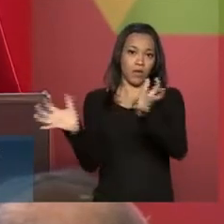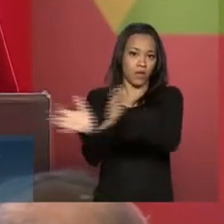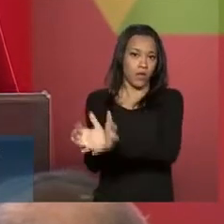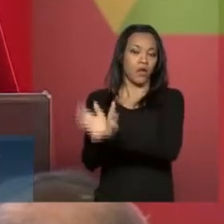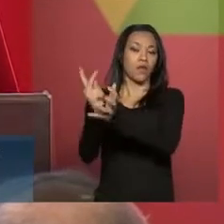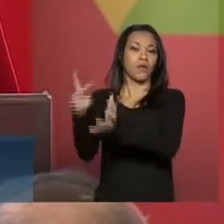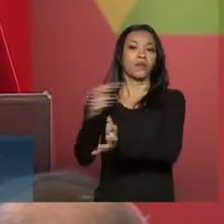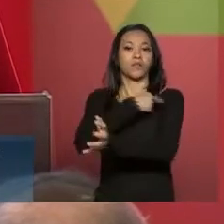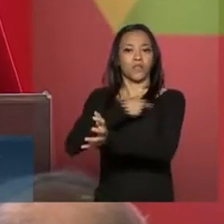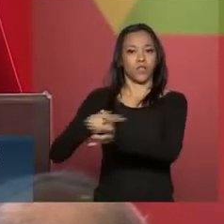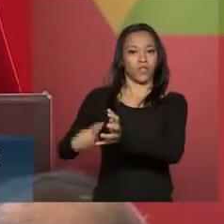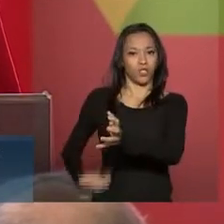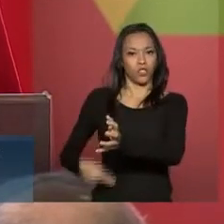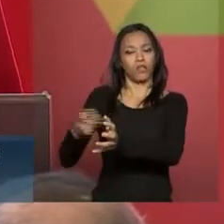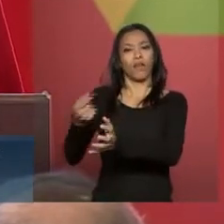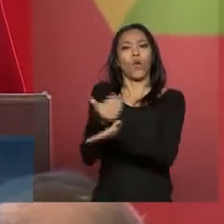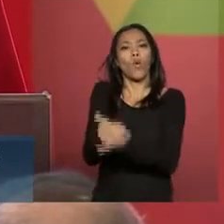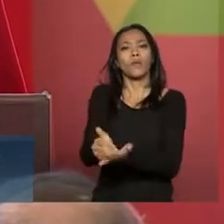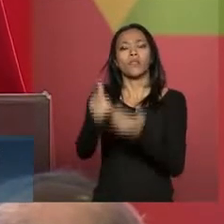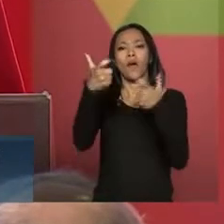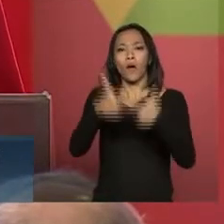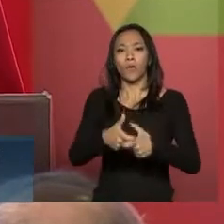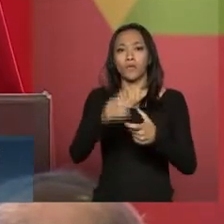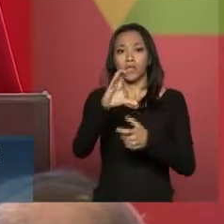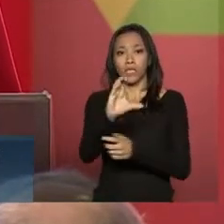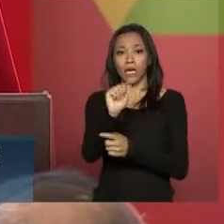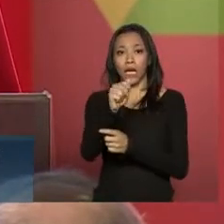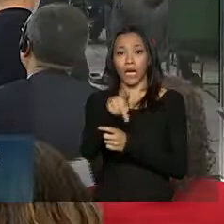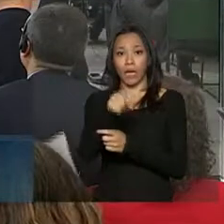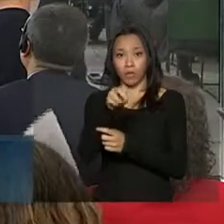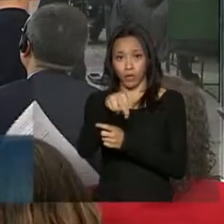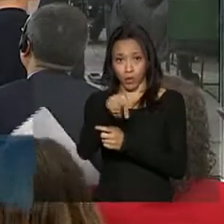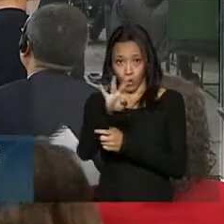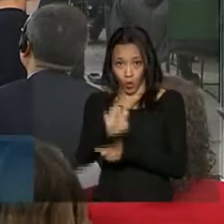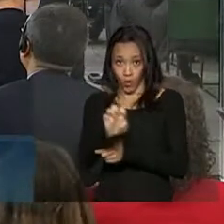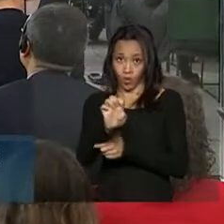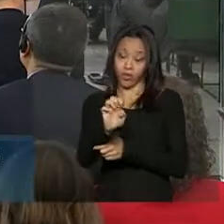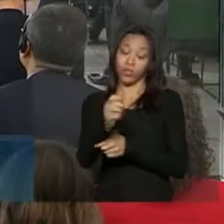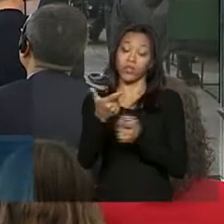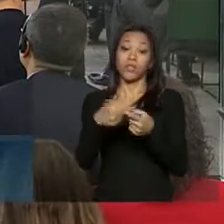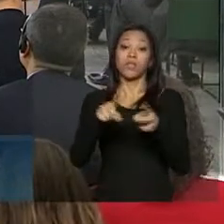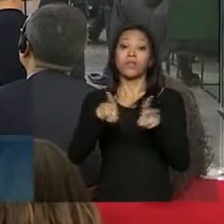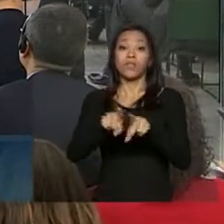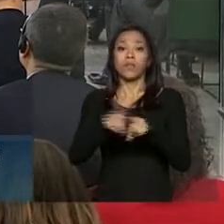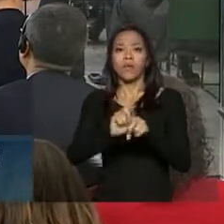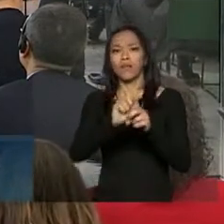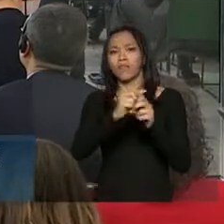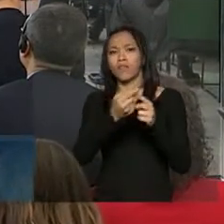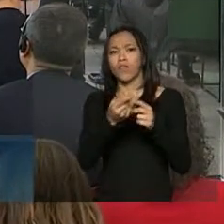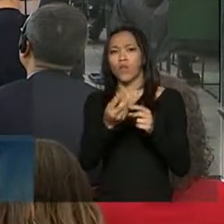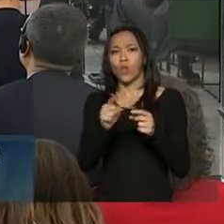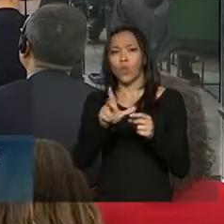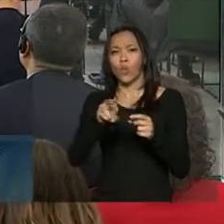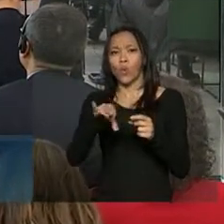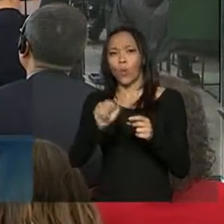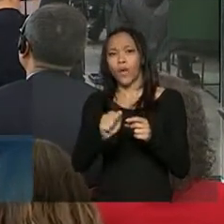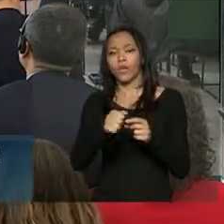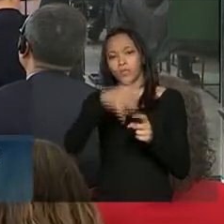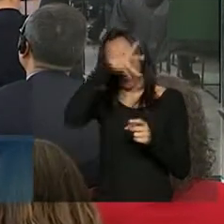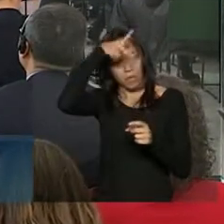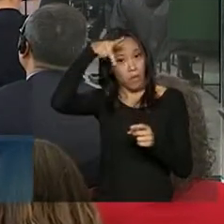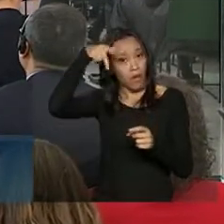de Campinorte, no Tocantins, lá na Ferrovia Norte-Sul, passará por Lucas do Rio Verde, no Mato